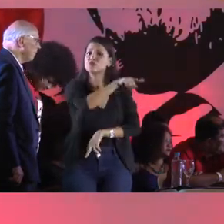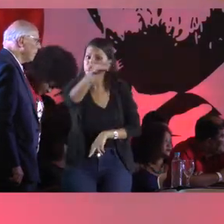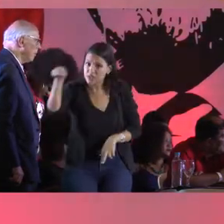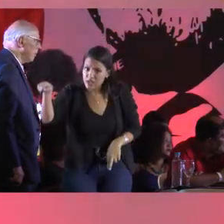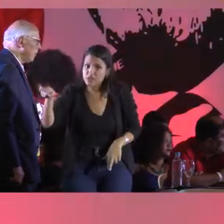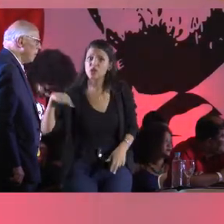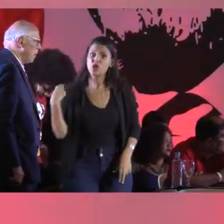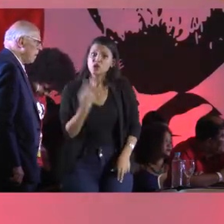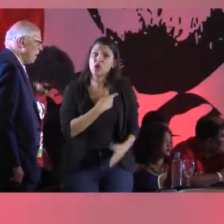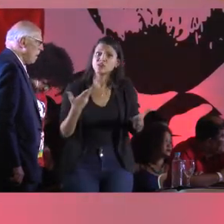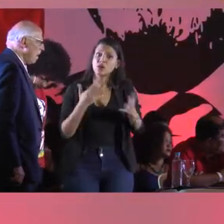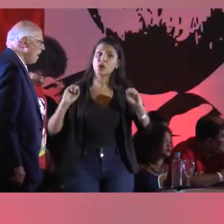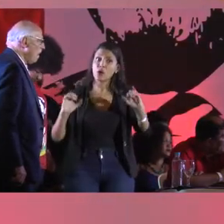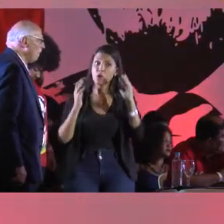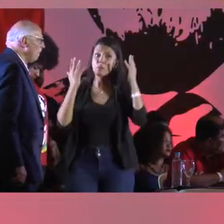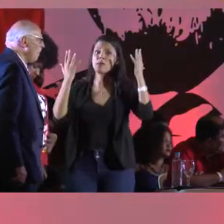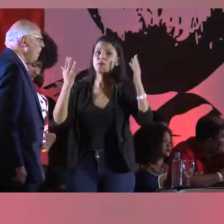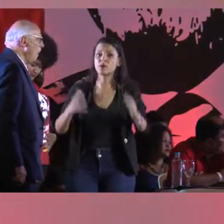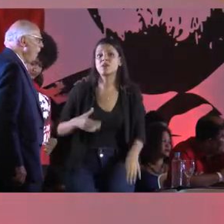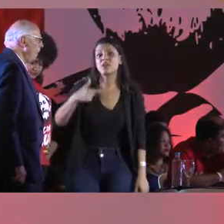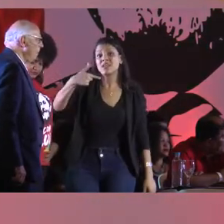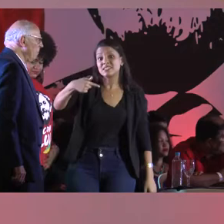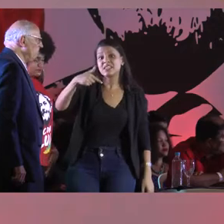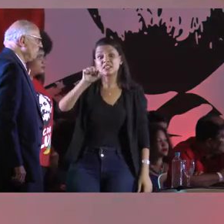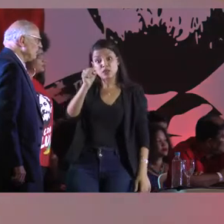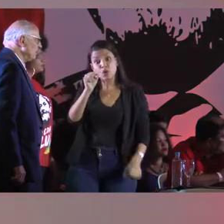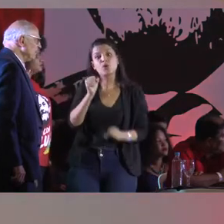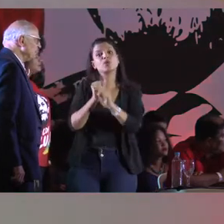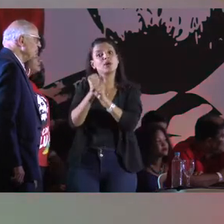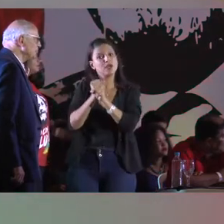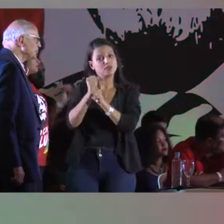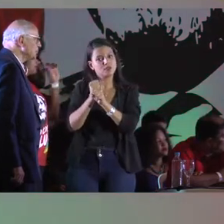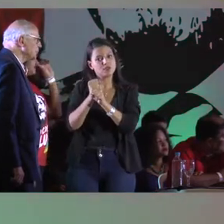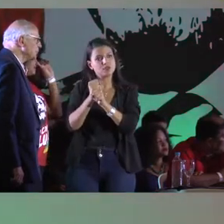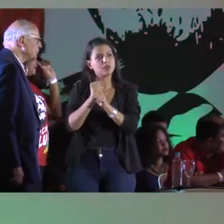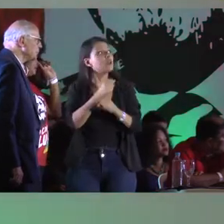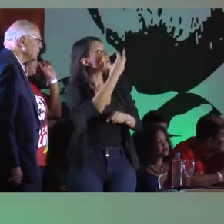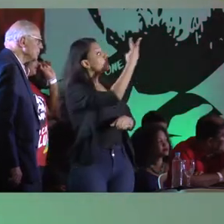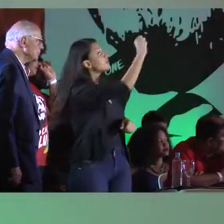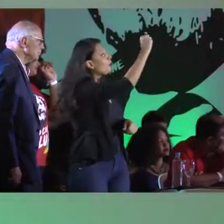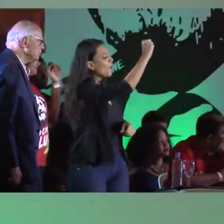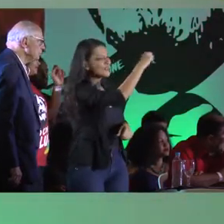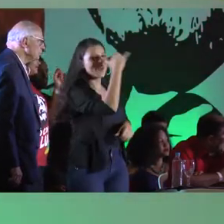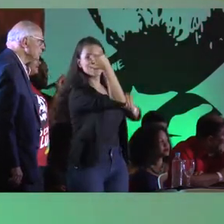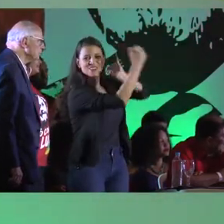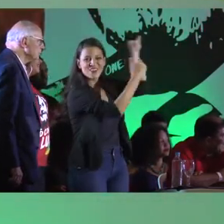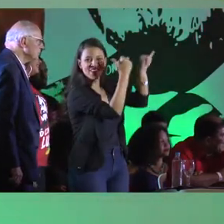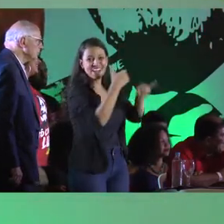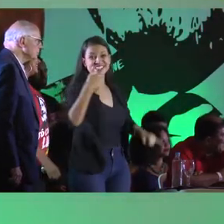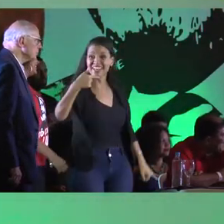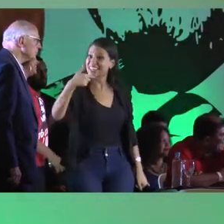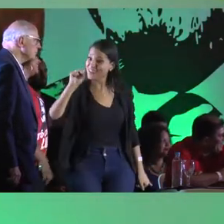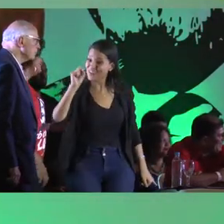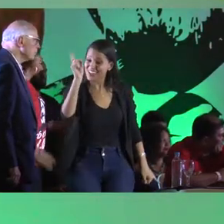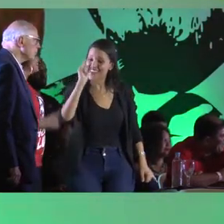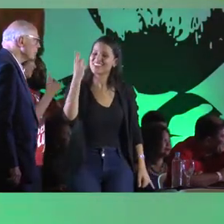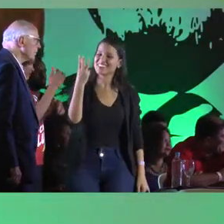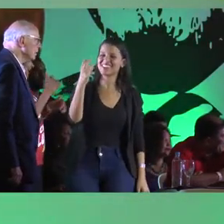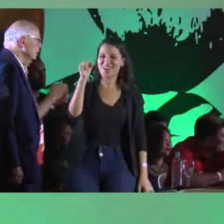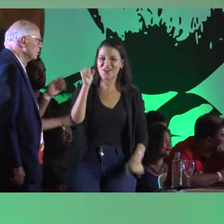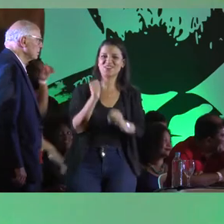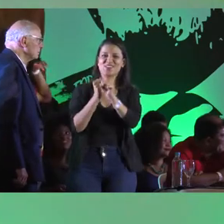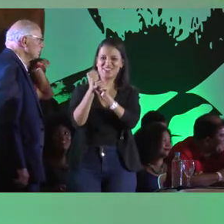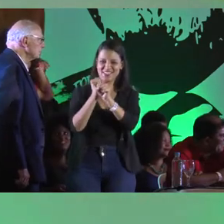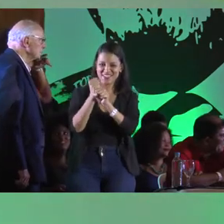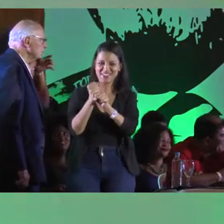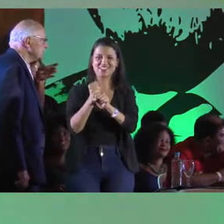estamos comemorando 38 anos de partido. 38 anos de partido.